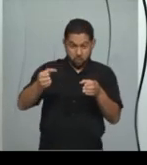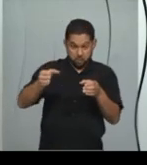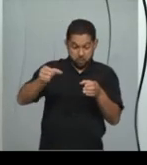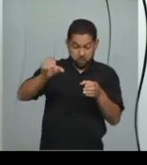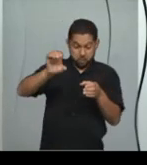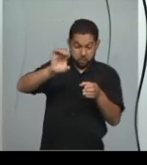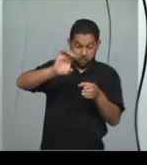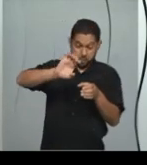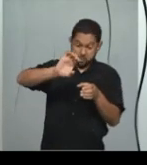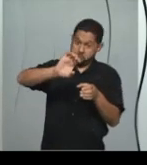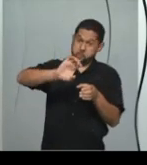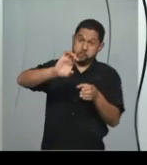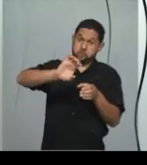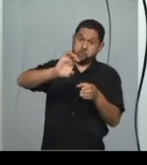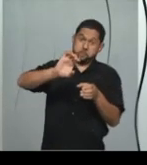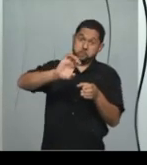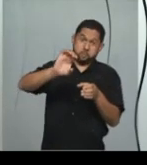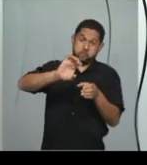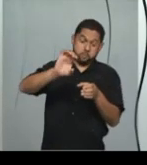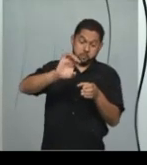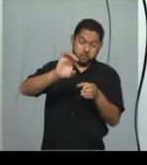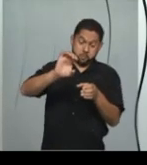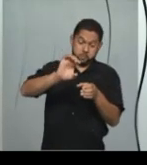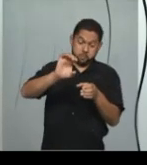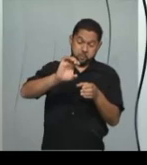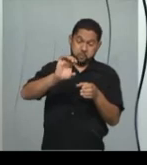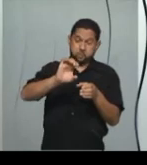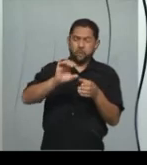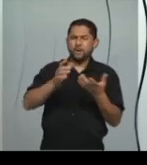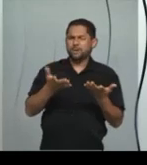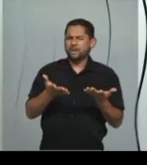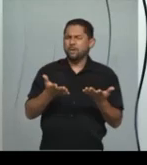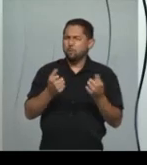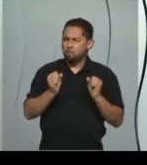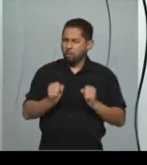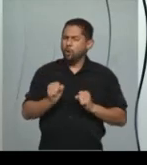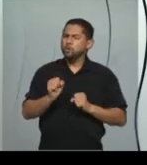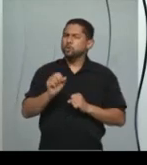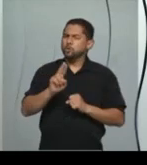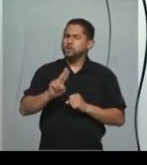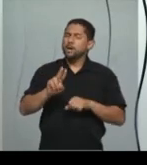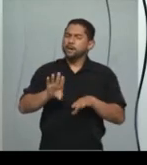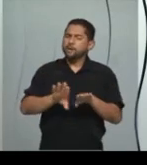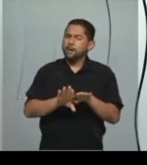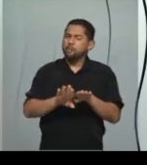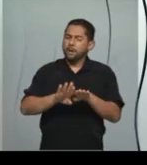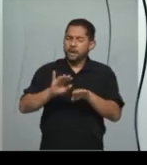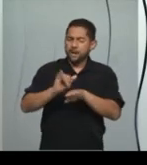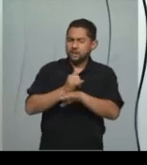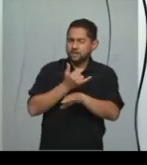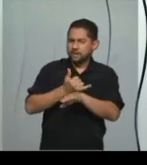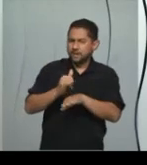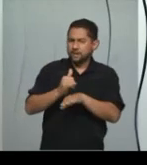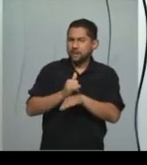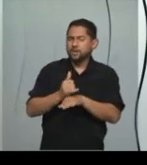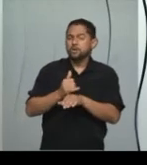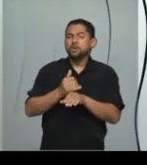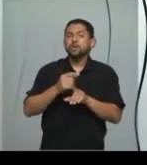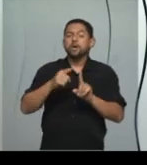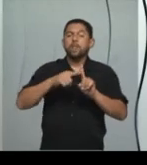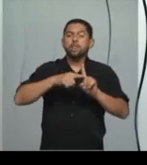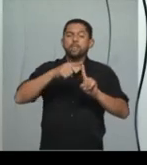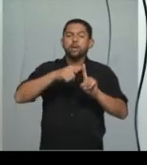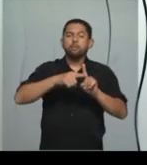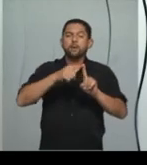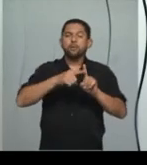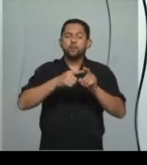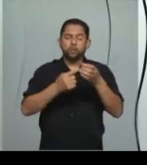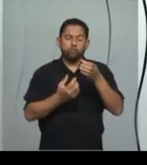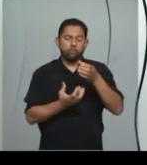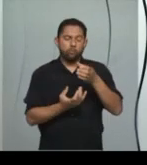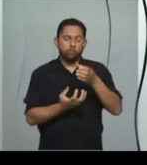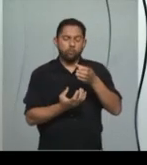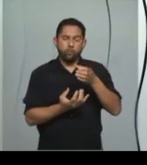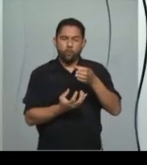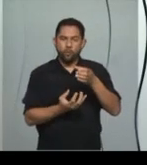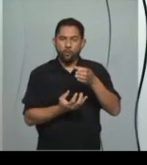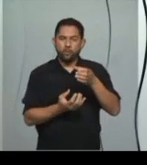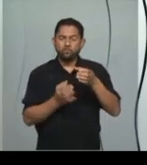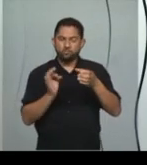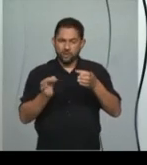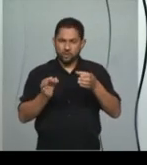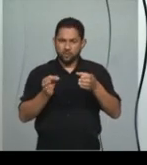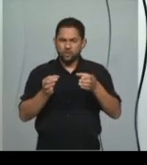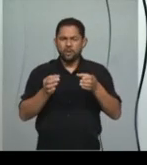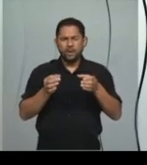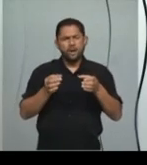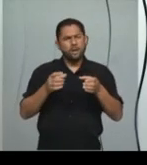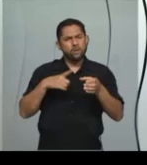daquele soluto. Por exemplo, aquecendo a água. De novo, eu vou lá e vou acrescentando açúcar, até o ponto onde